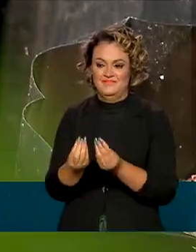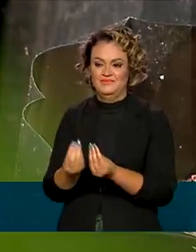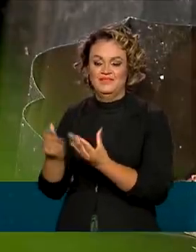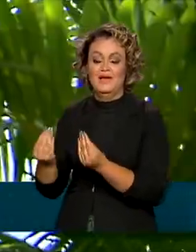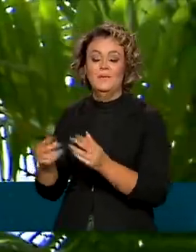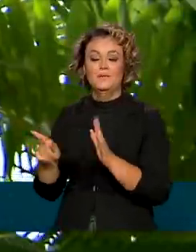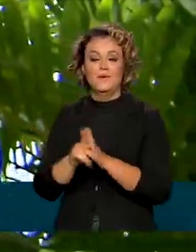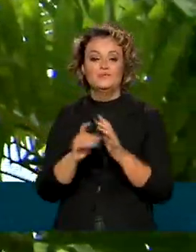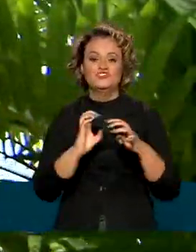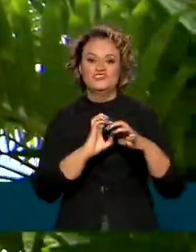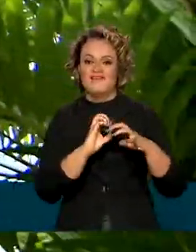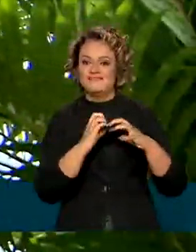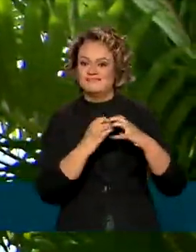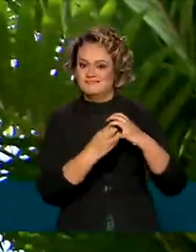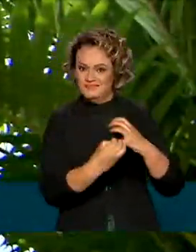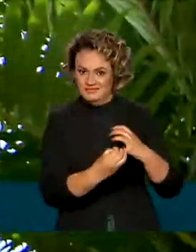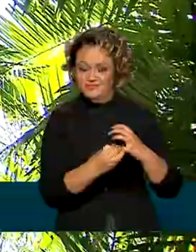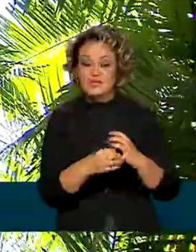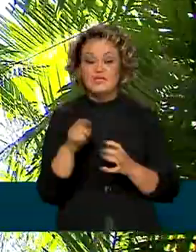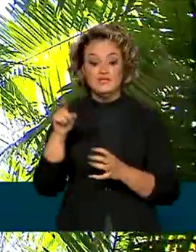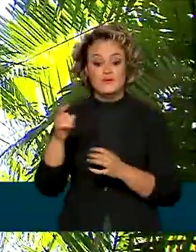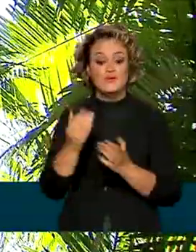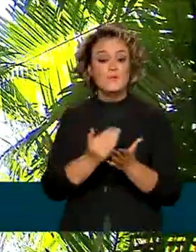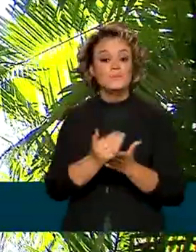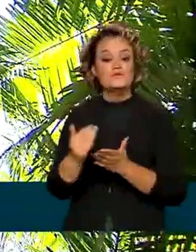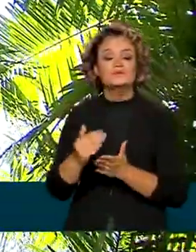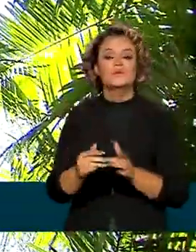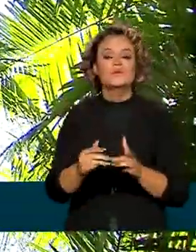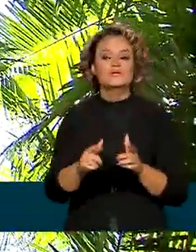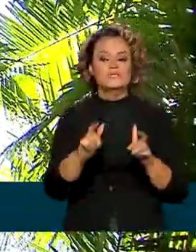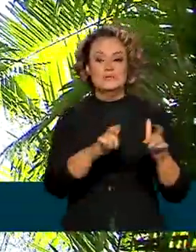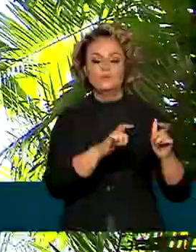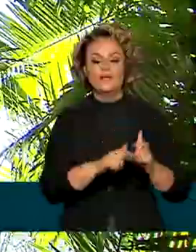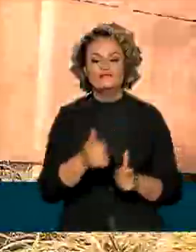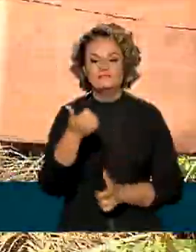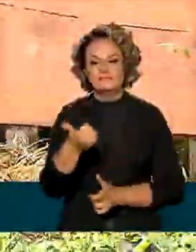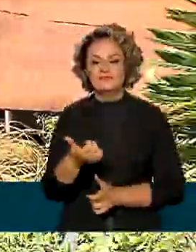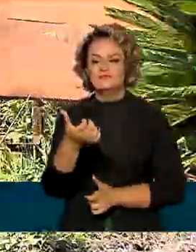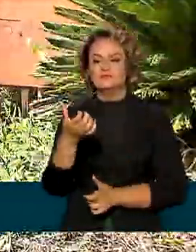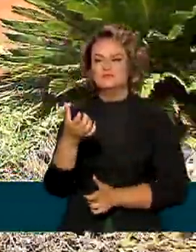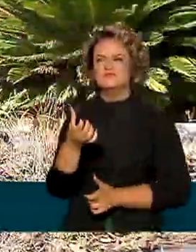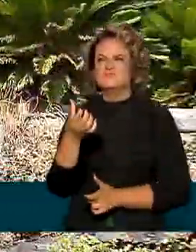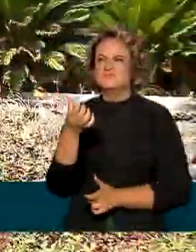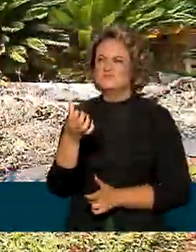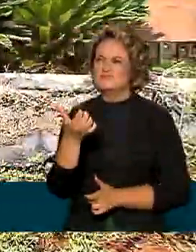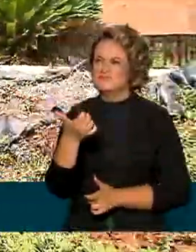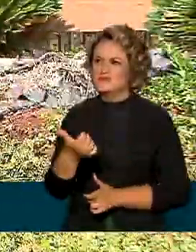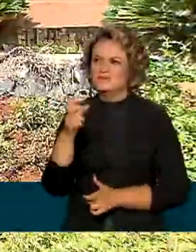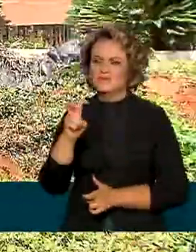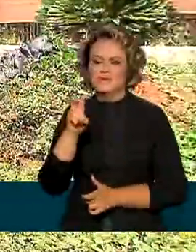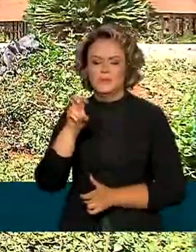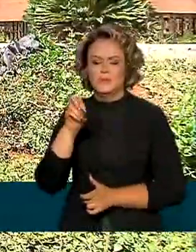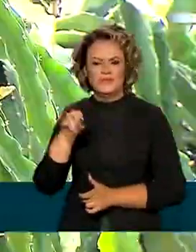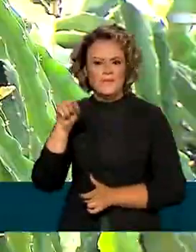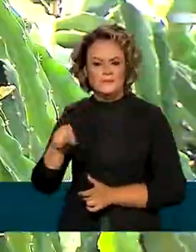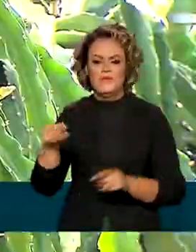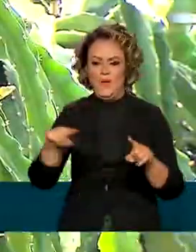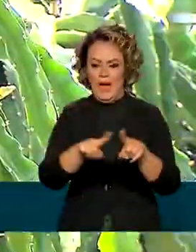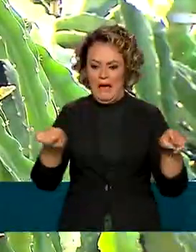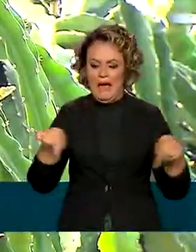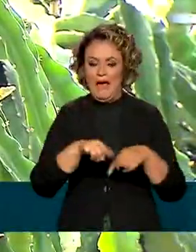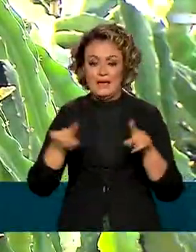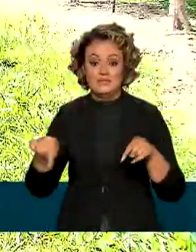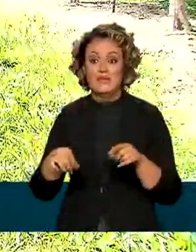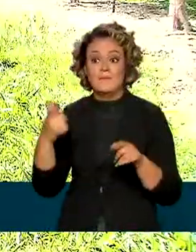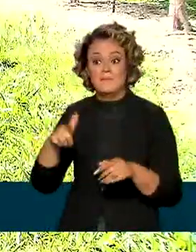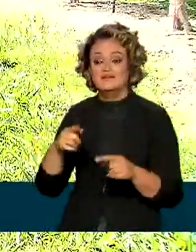açaí. O plantio já começou em 150 mil hectares. Esses agricultores vão receber ainda mudas de